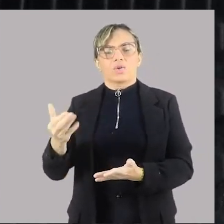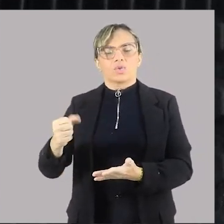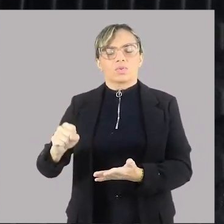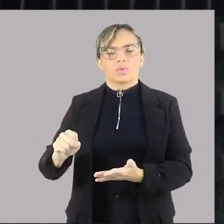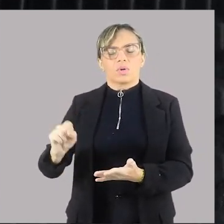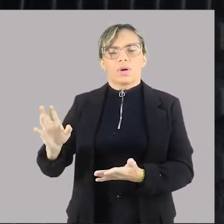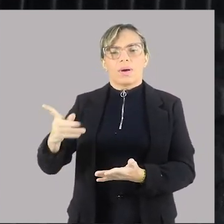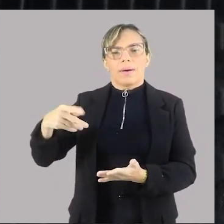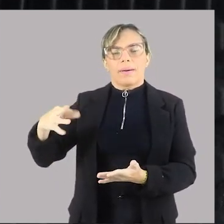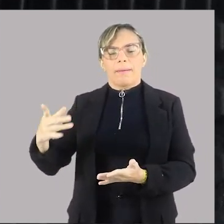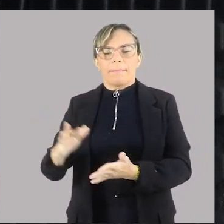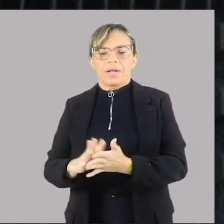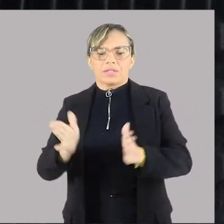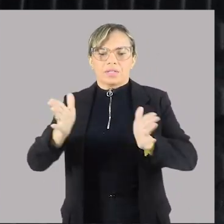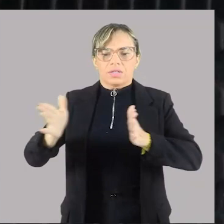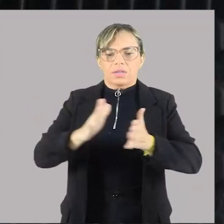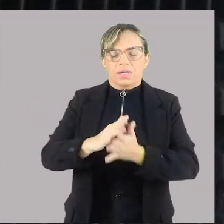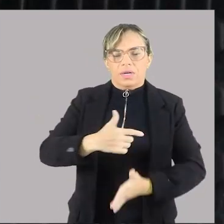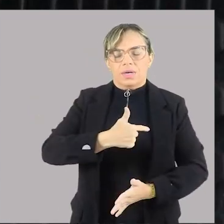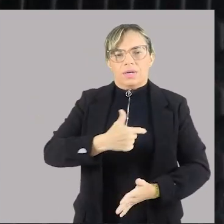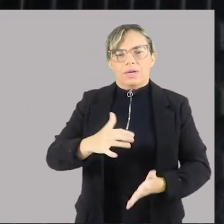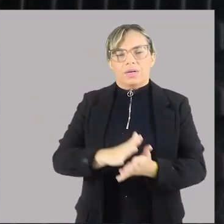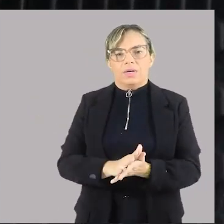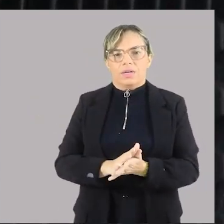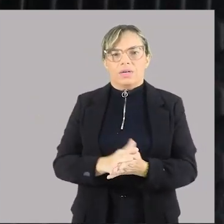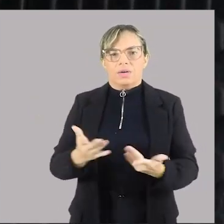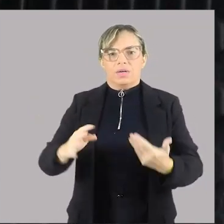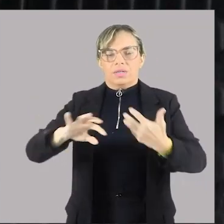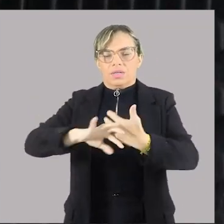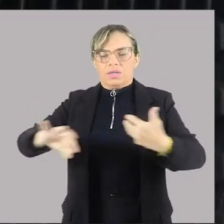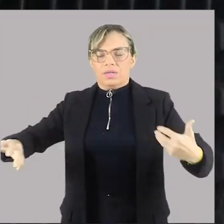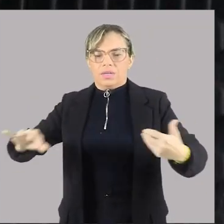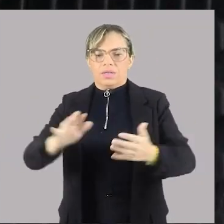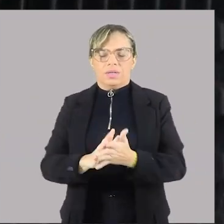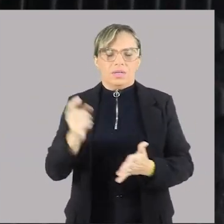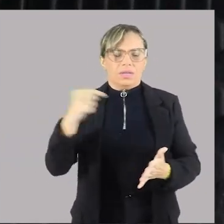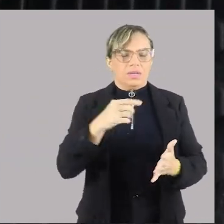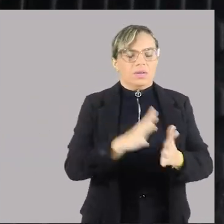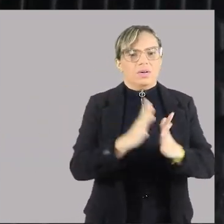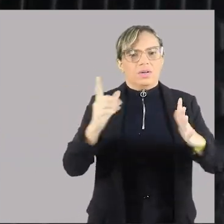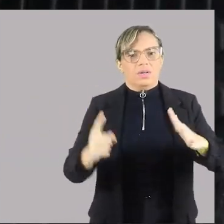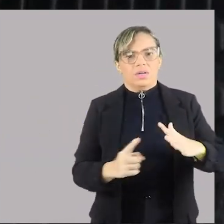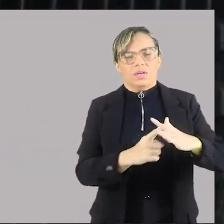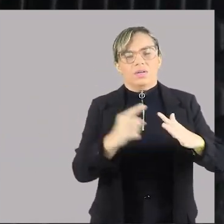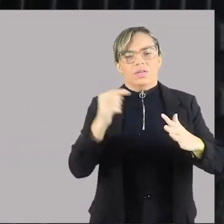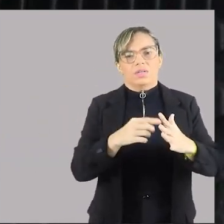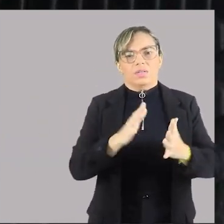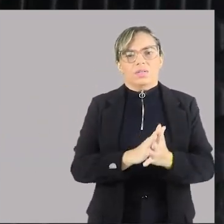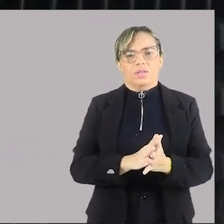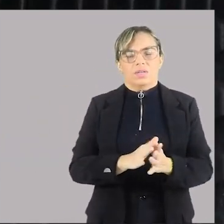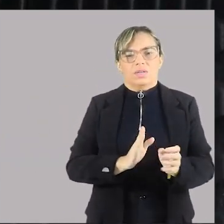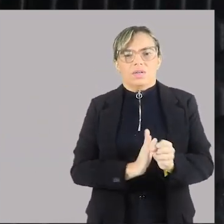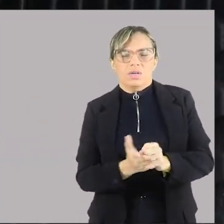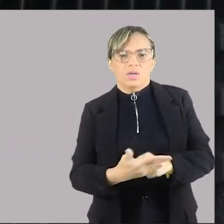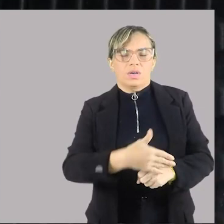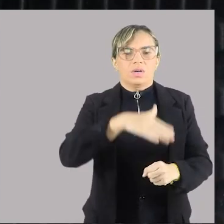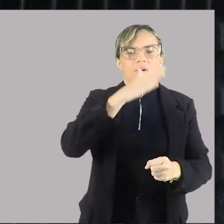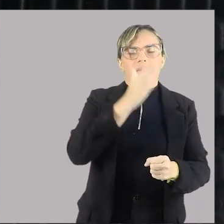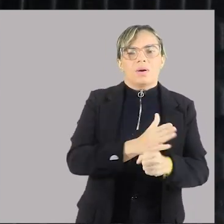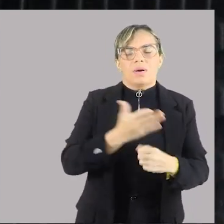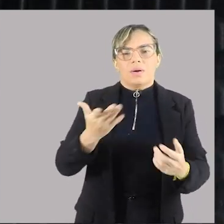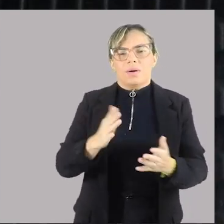aproveita da polarização ideológica entre integralistas de orientação fascistas